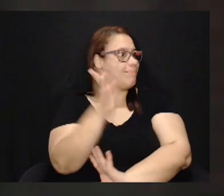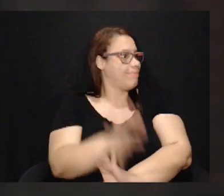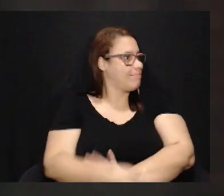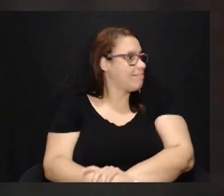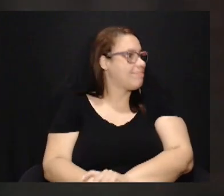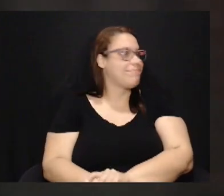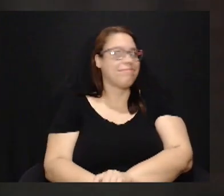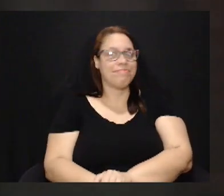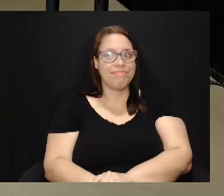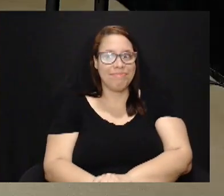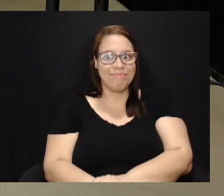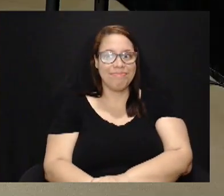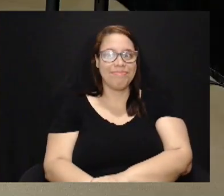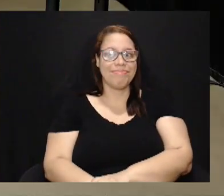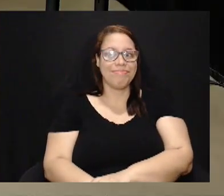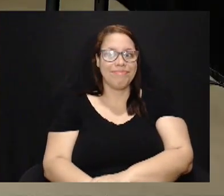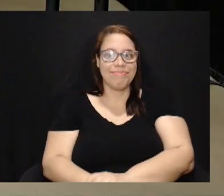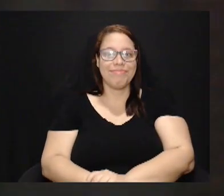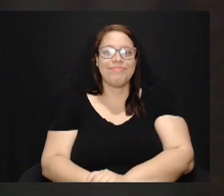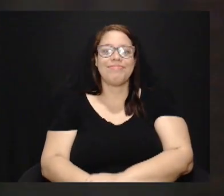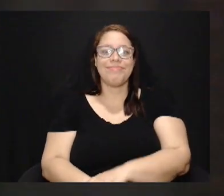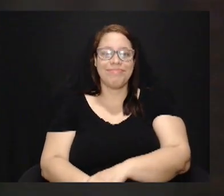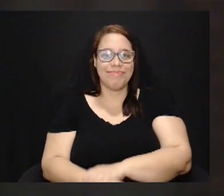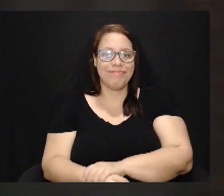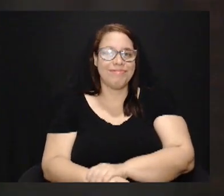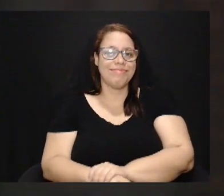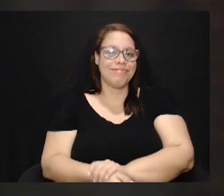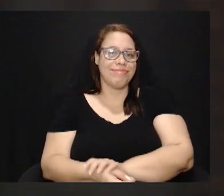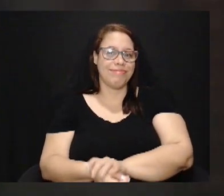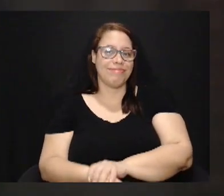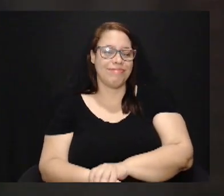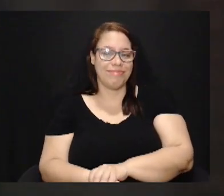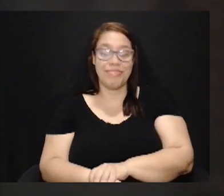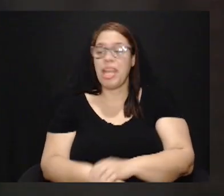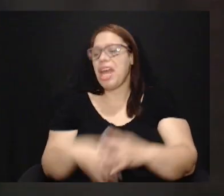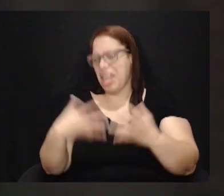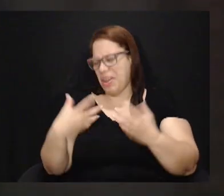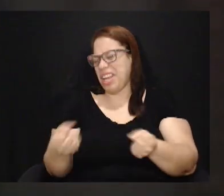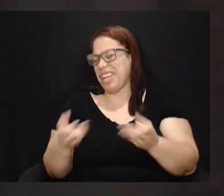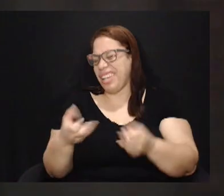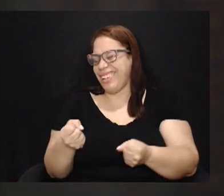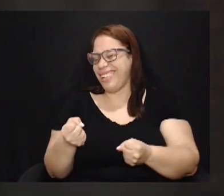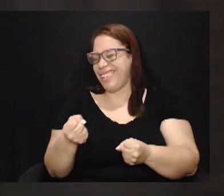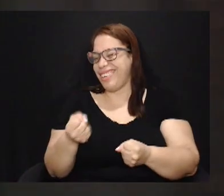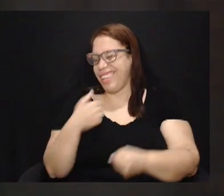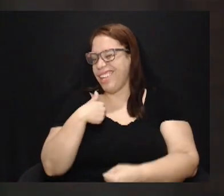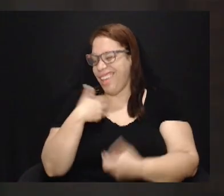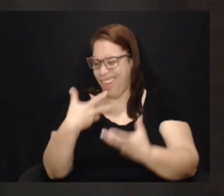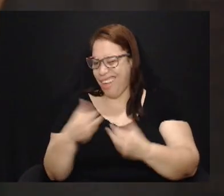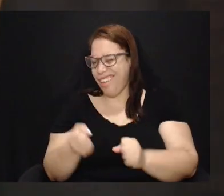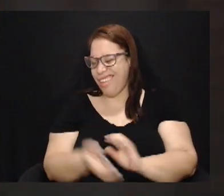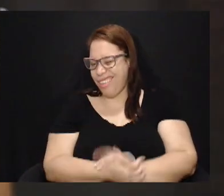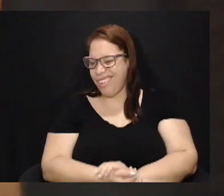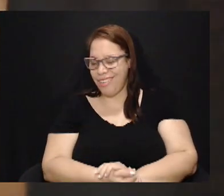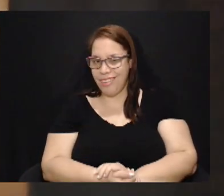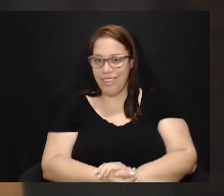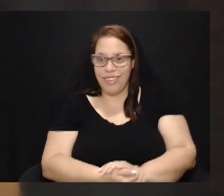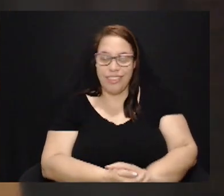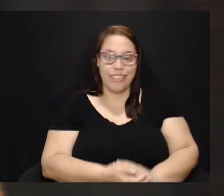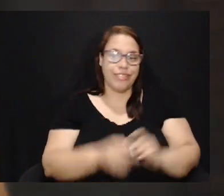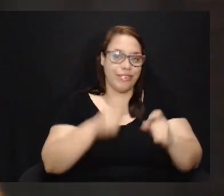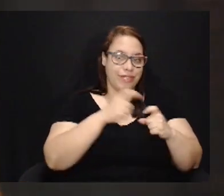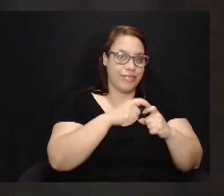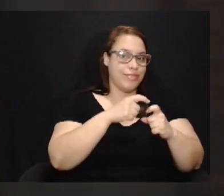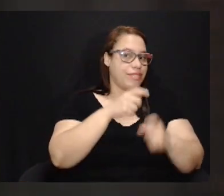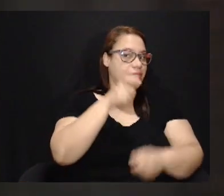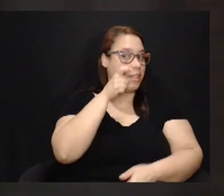Às vezes é proposital, né? Eu mereço. Eu mereço. O doutor trouxe uma coisa interessante da questão